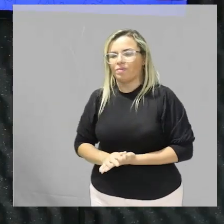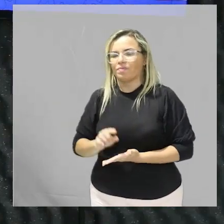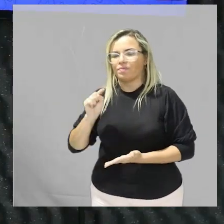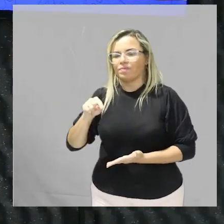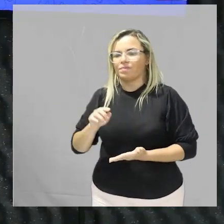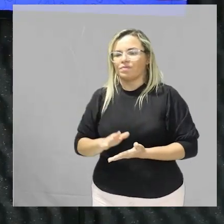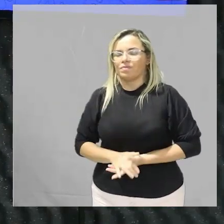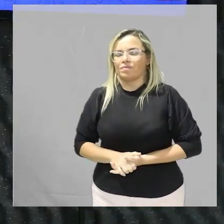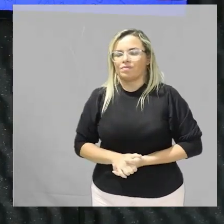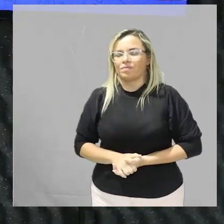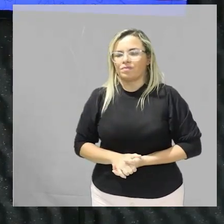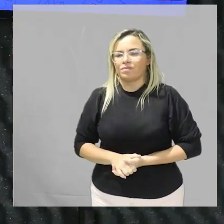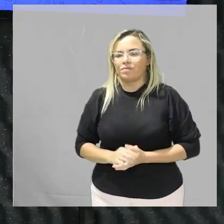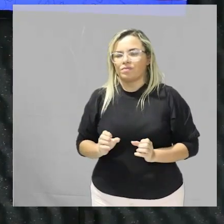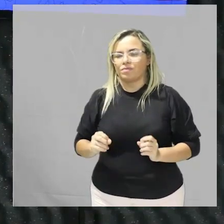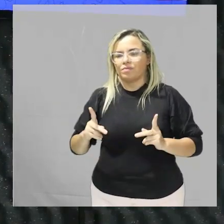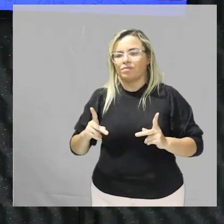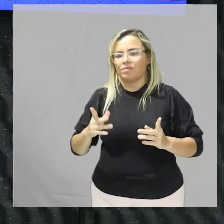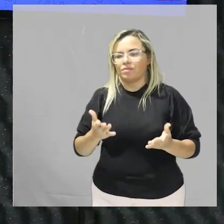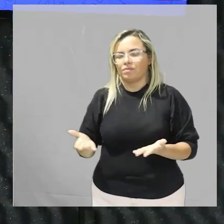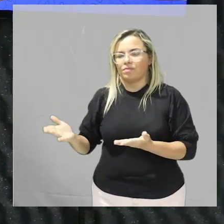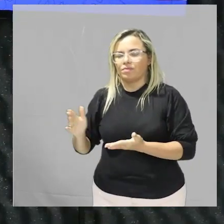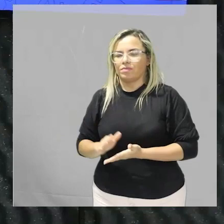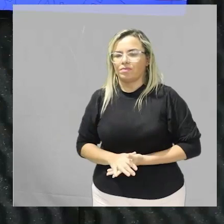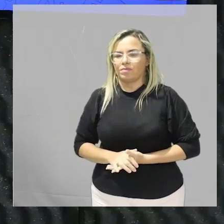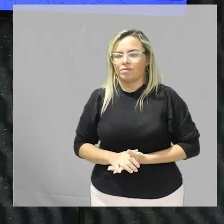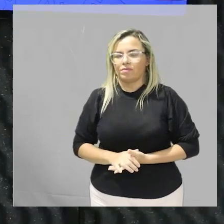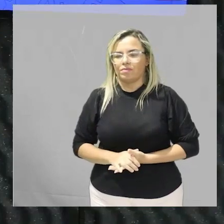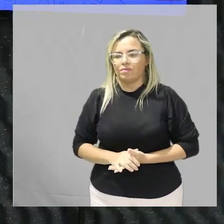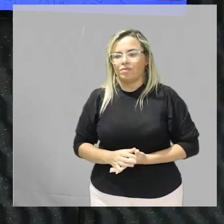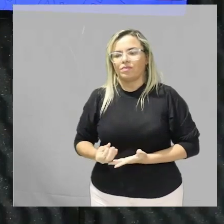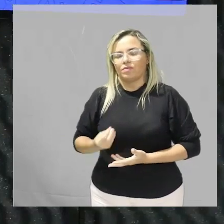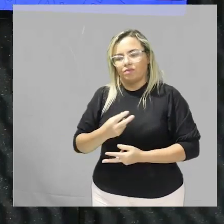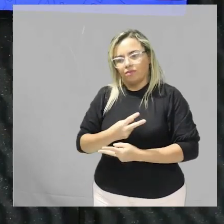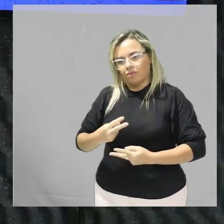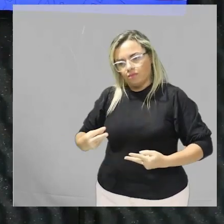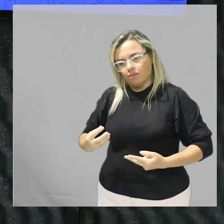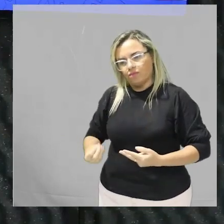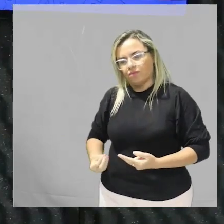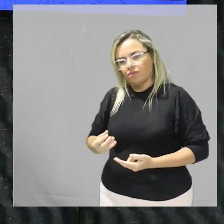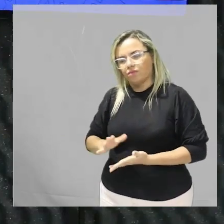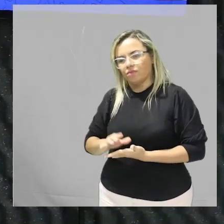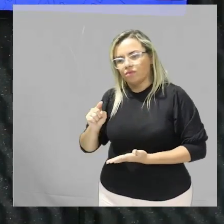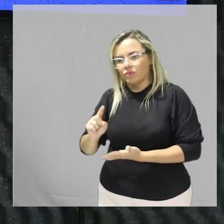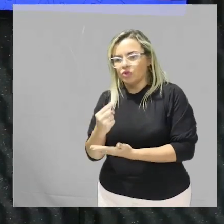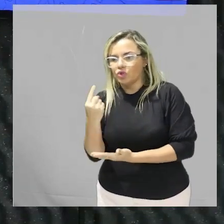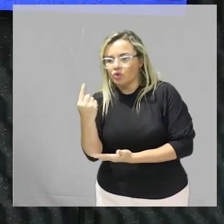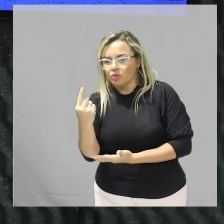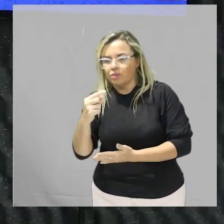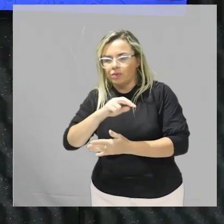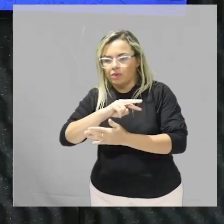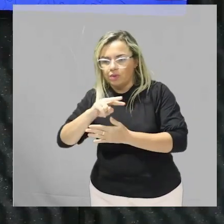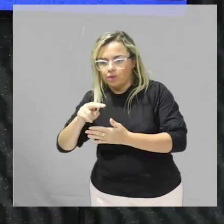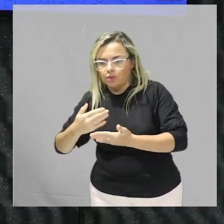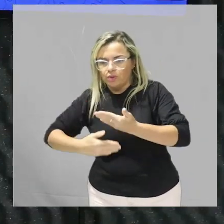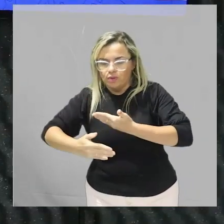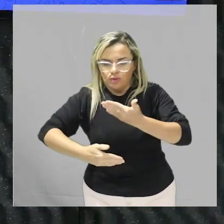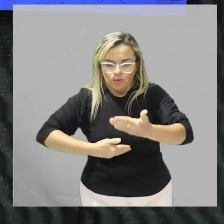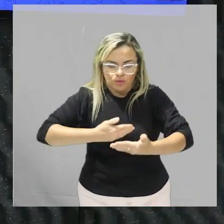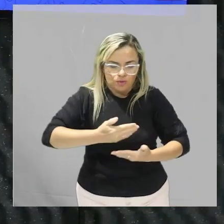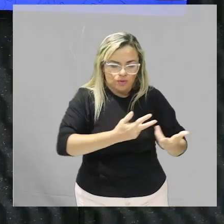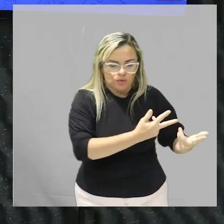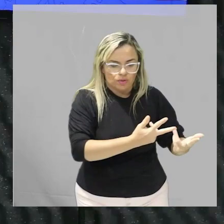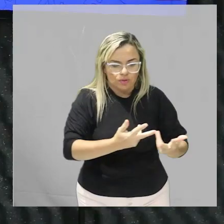Ok, pessoal? Então, esse indivíduo aqui é o organismo, tá? Ele é o organismo de uma espécie que convive com outros da